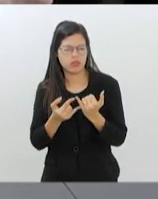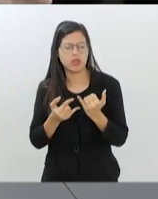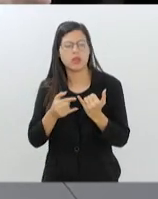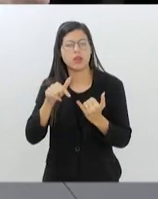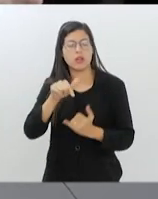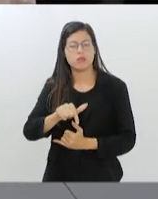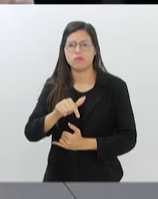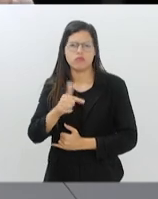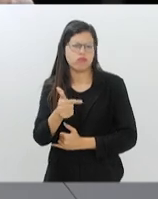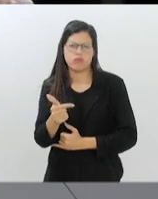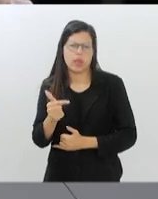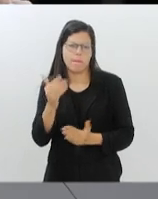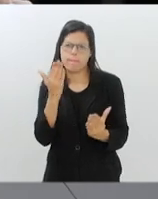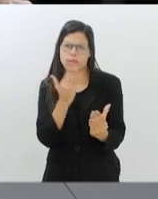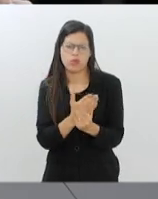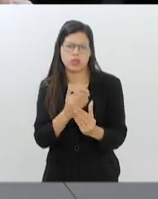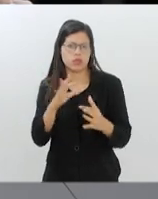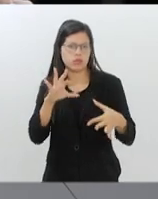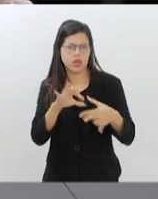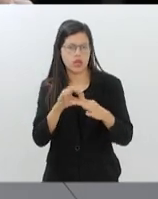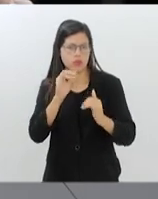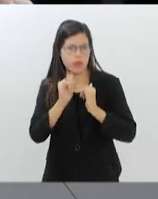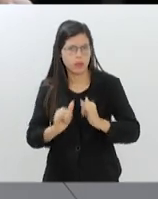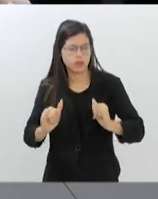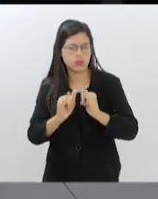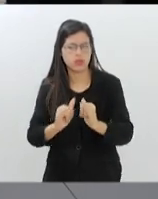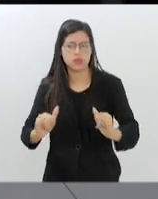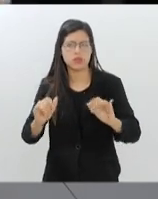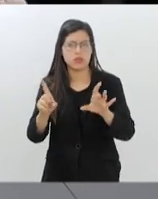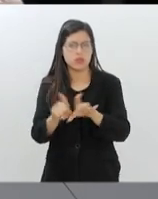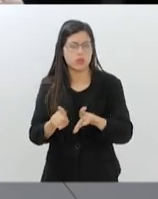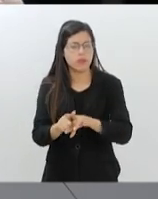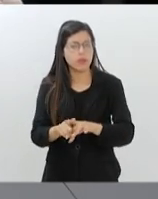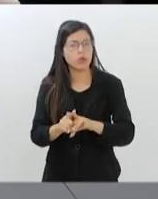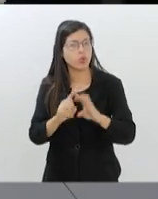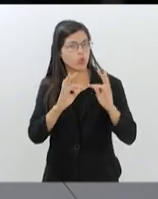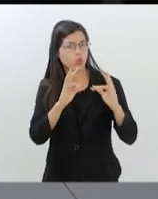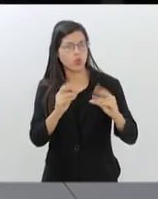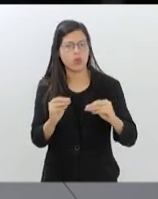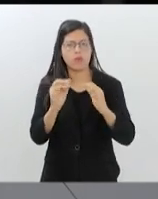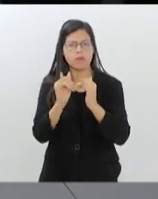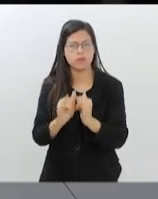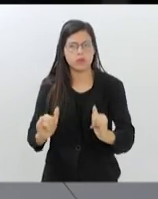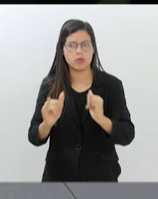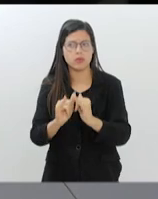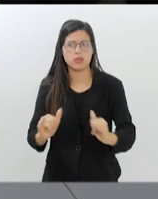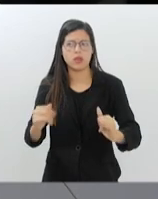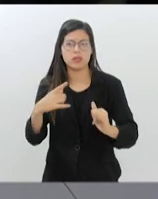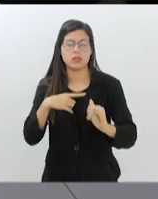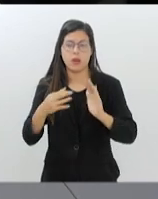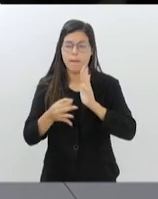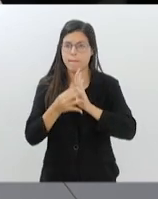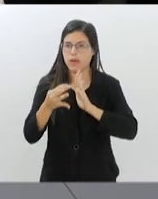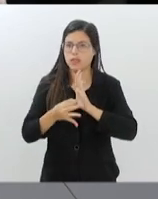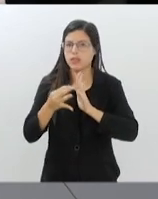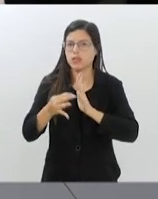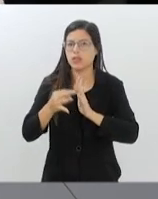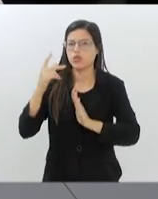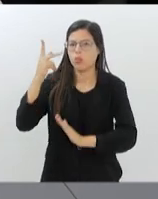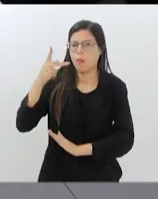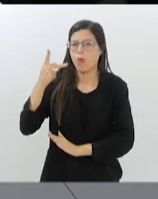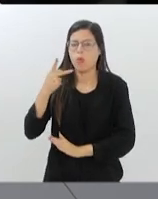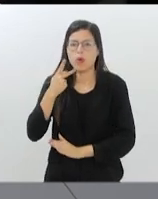à publicidade de tal modo também que toda a campanha publicitária conta com um parecer de um procurador do